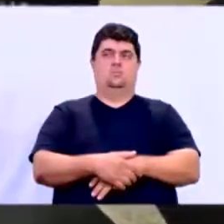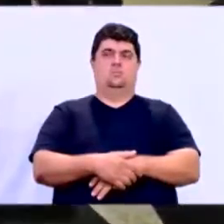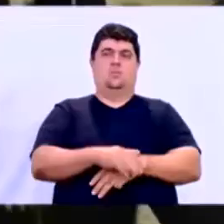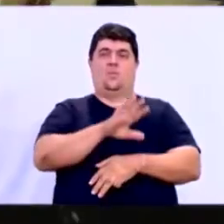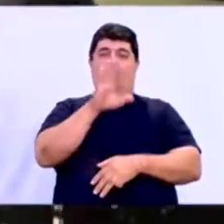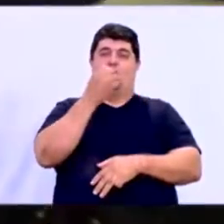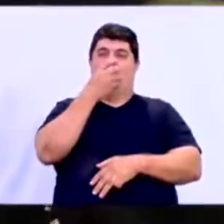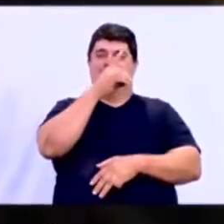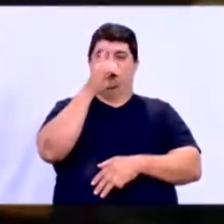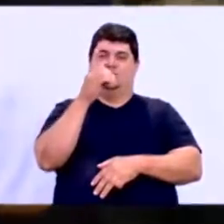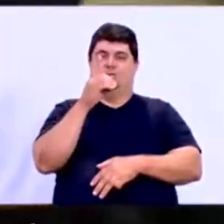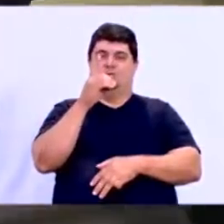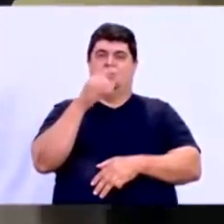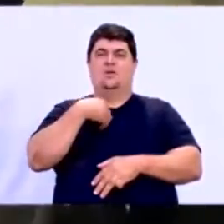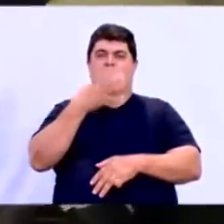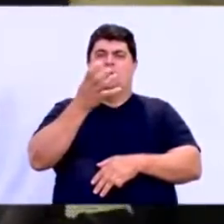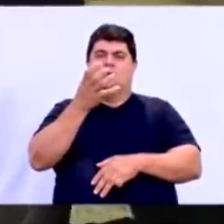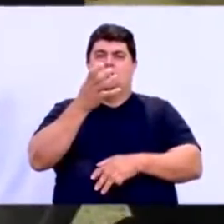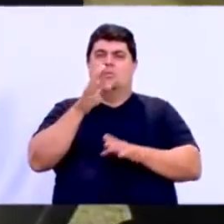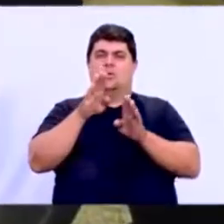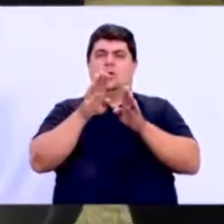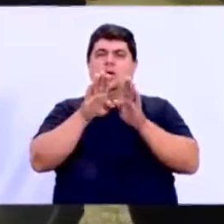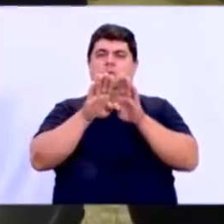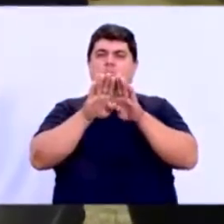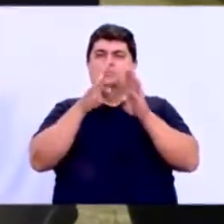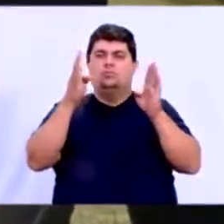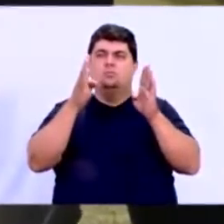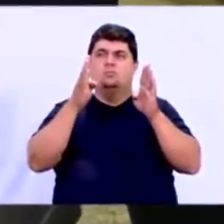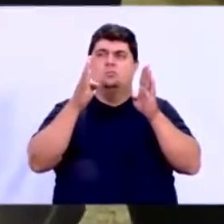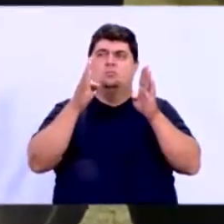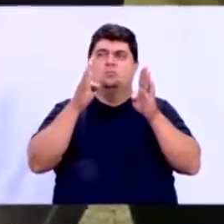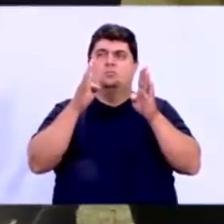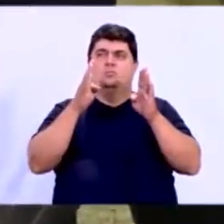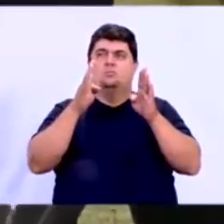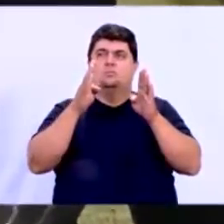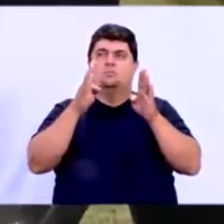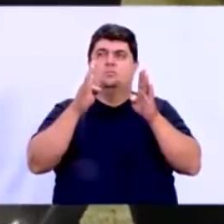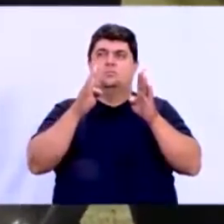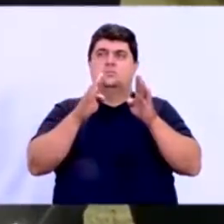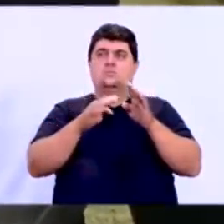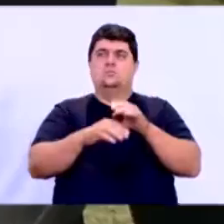Olá, bom dia. Eu gostaria de abrir uma...